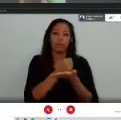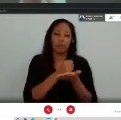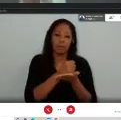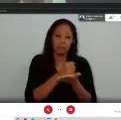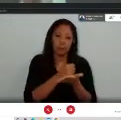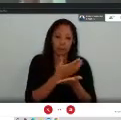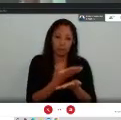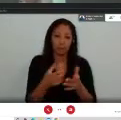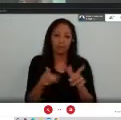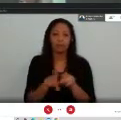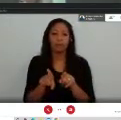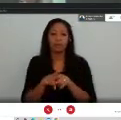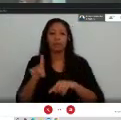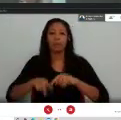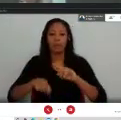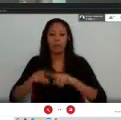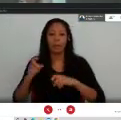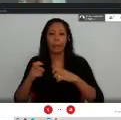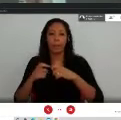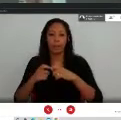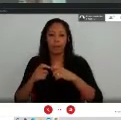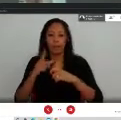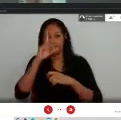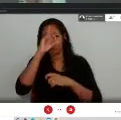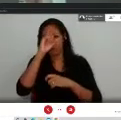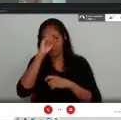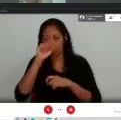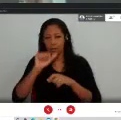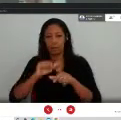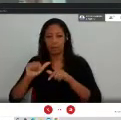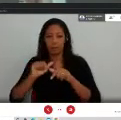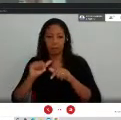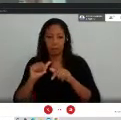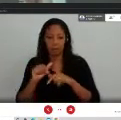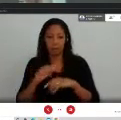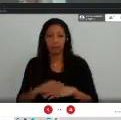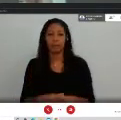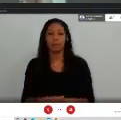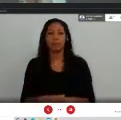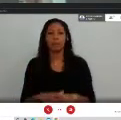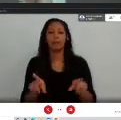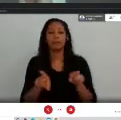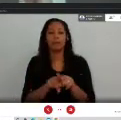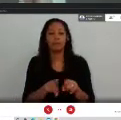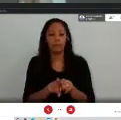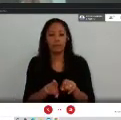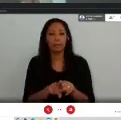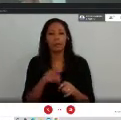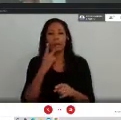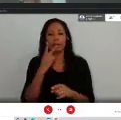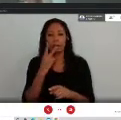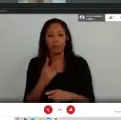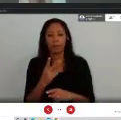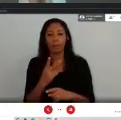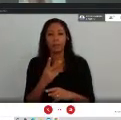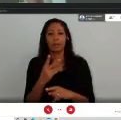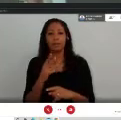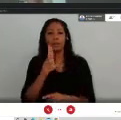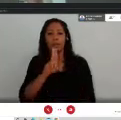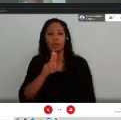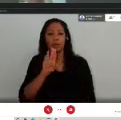médico hospitalar para as unidades de pronto atendimento, mas também falando sobre as unidades básicas